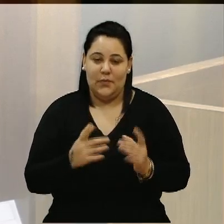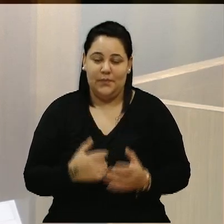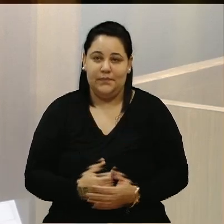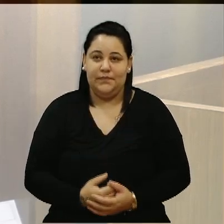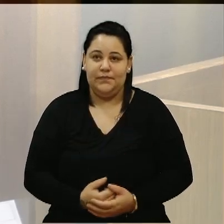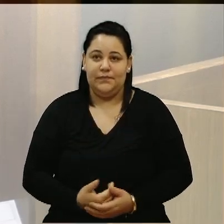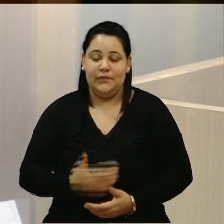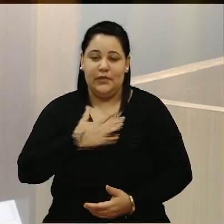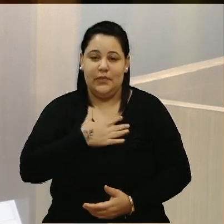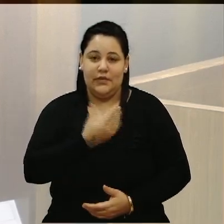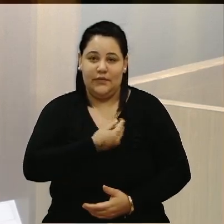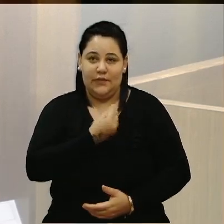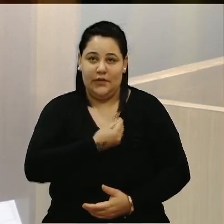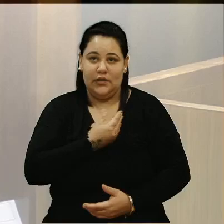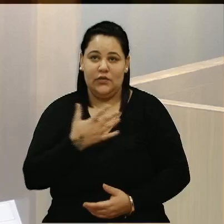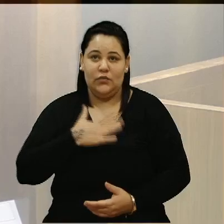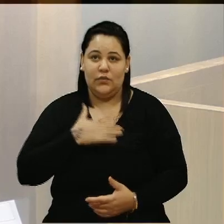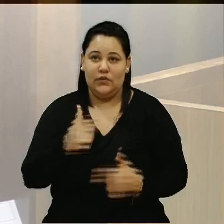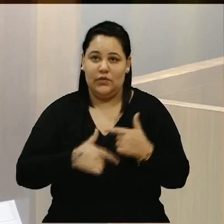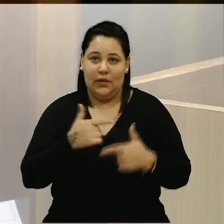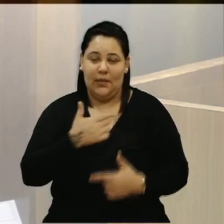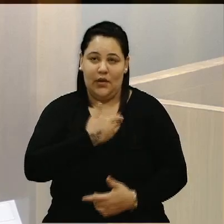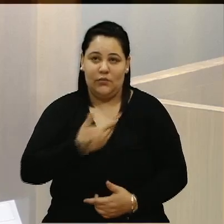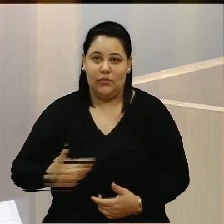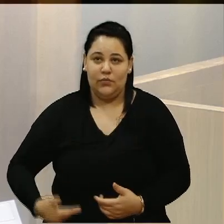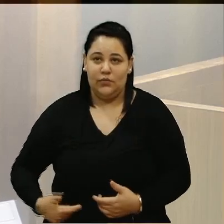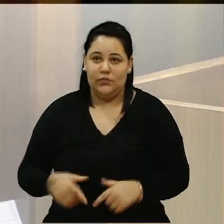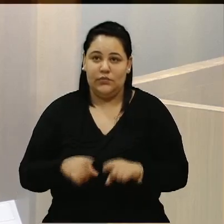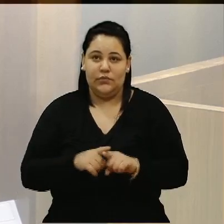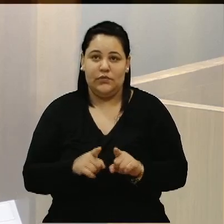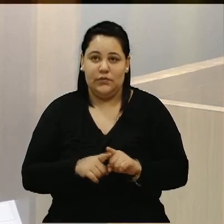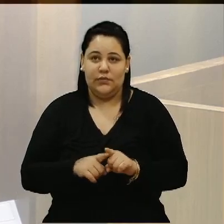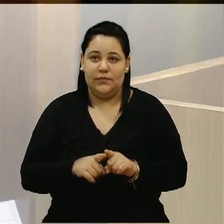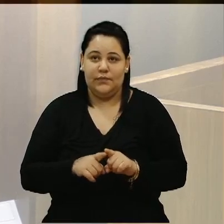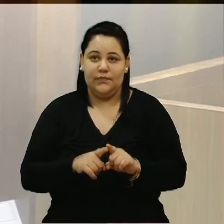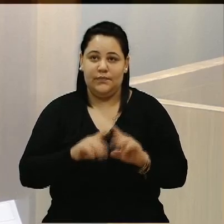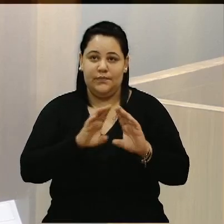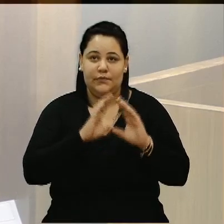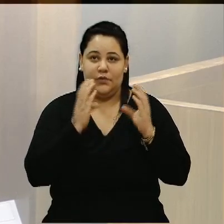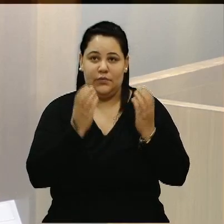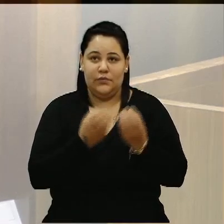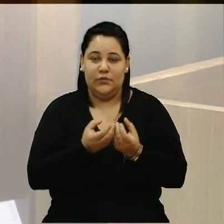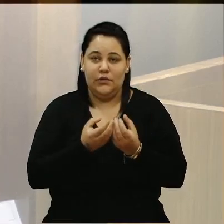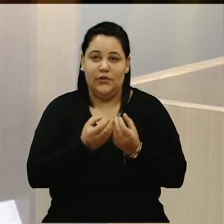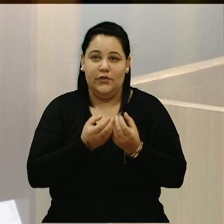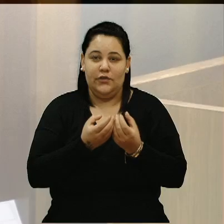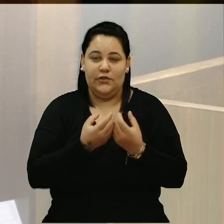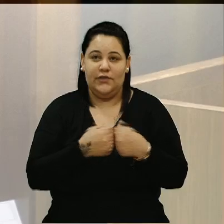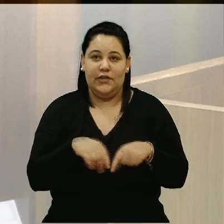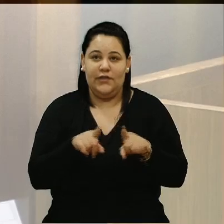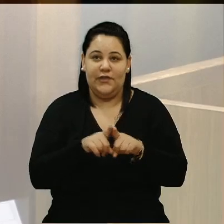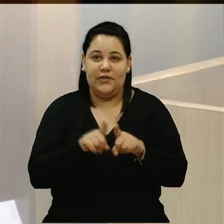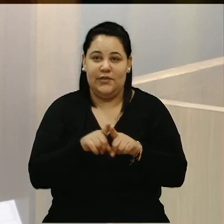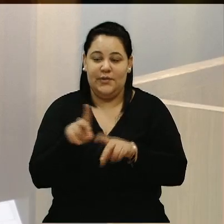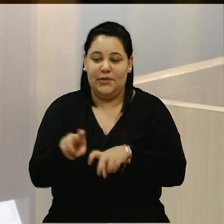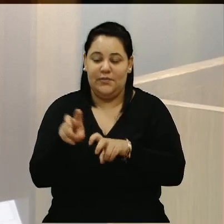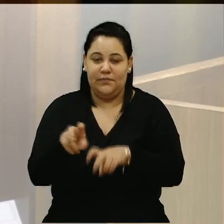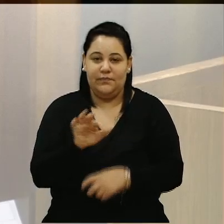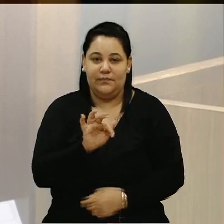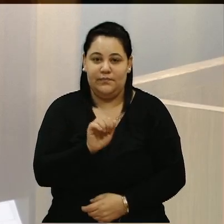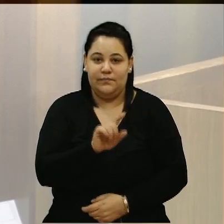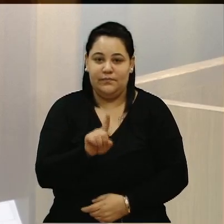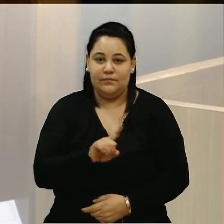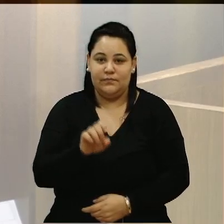da minha vida, do meu trabalho público e da comunidade de Fazenda Souza, né? Um momento em